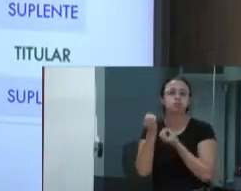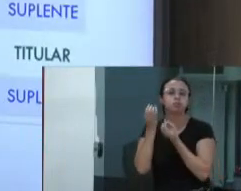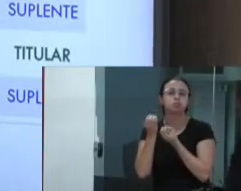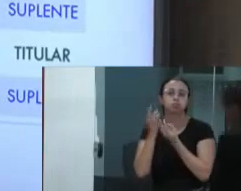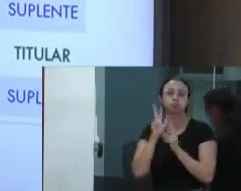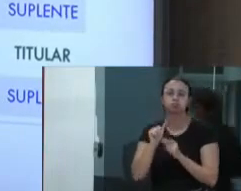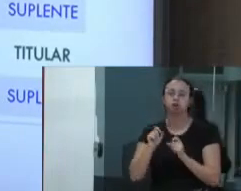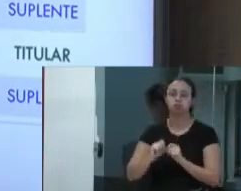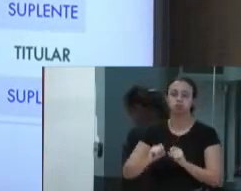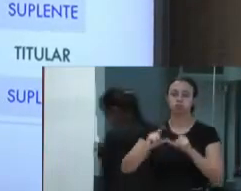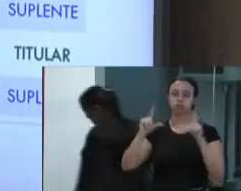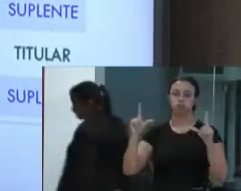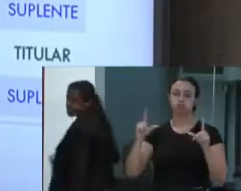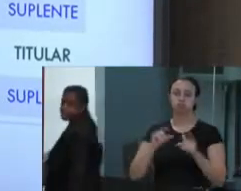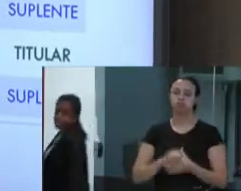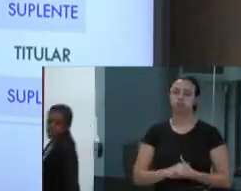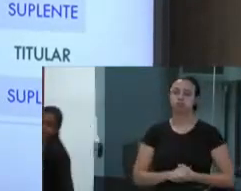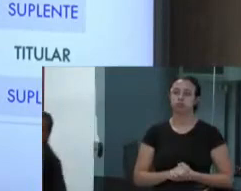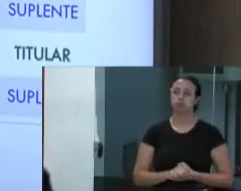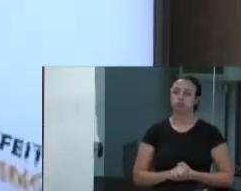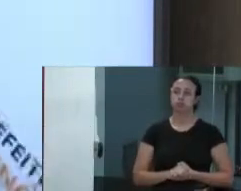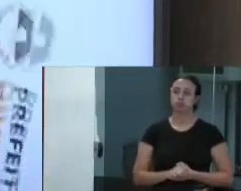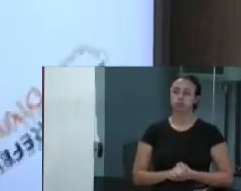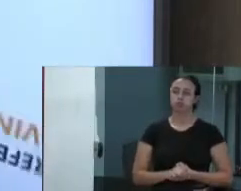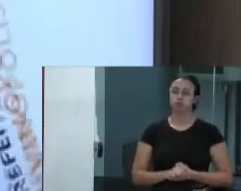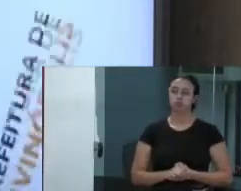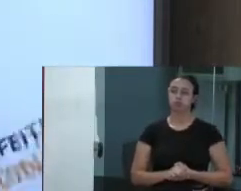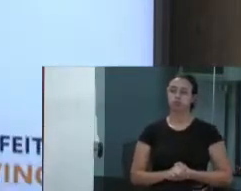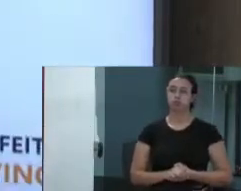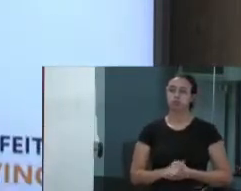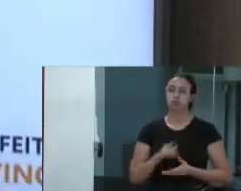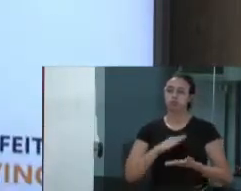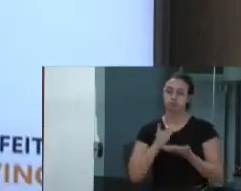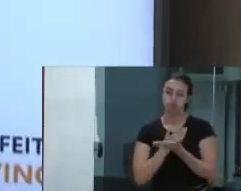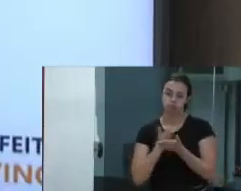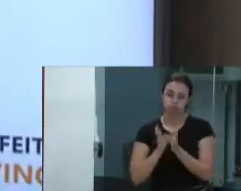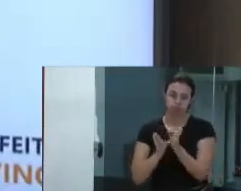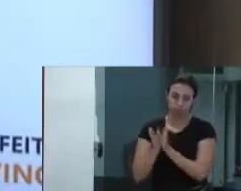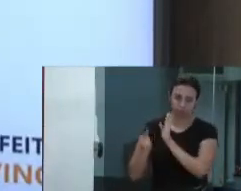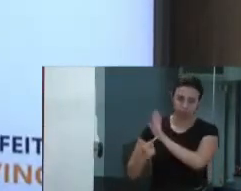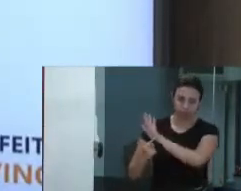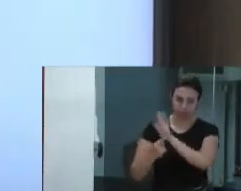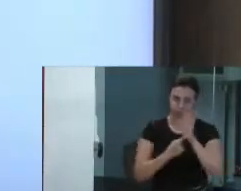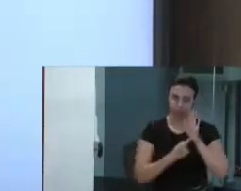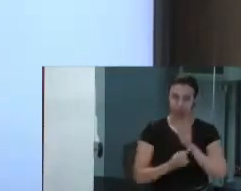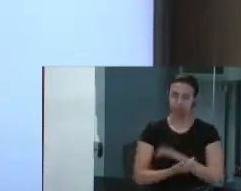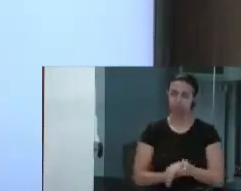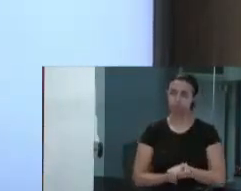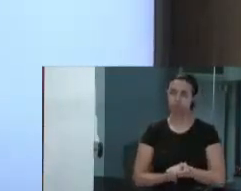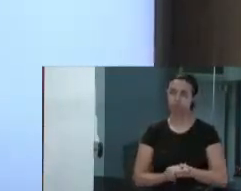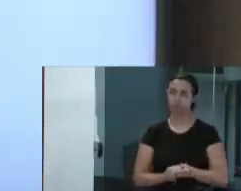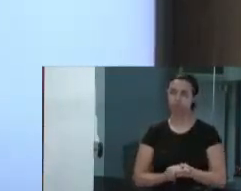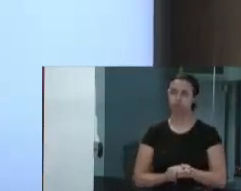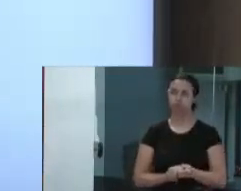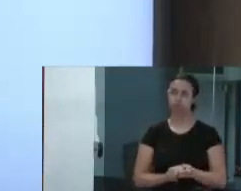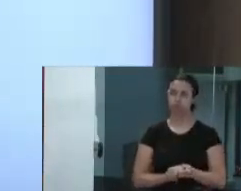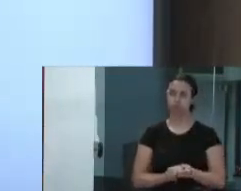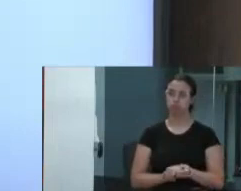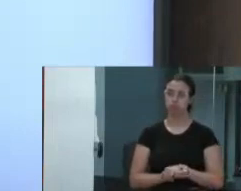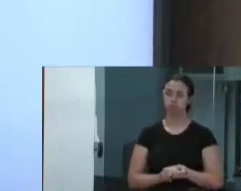vai abrir a página. Então, a gente trouxe aqui um pouco dos conselhos, né, um pouco desse registro em